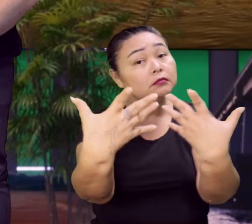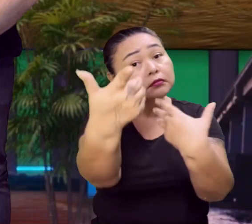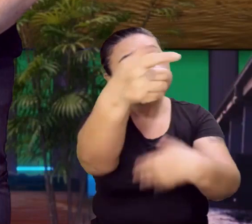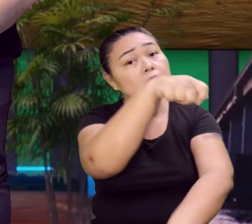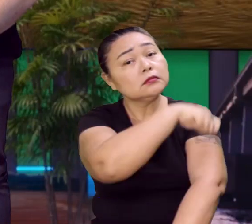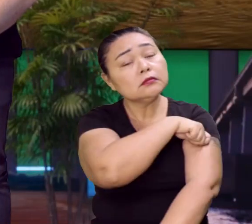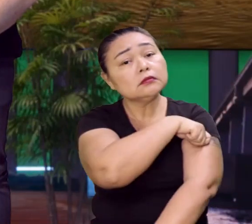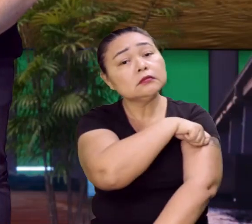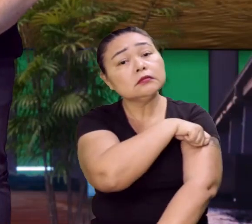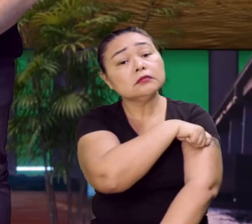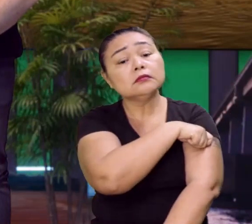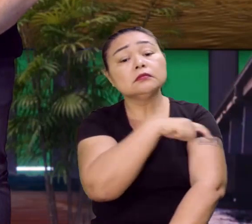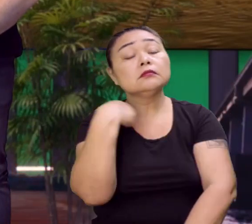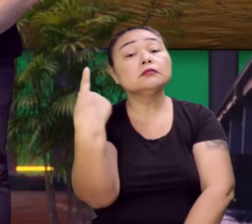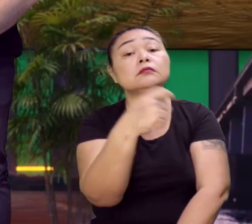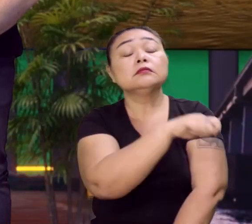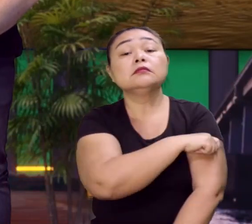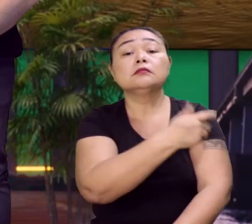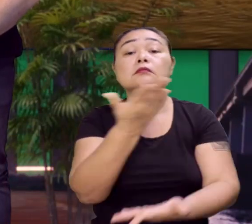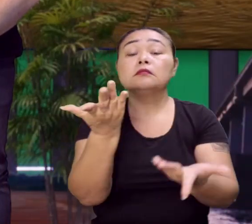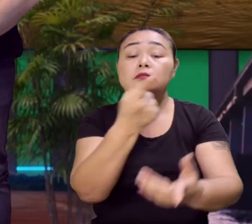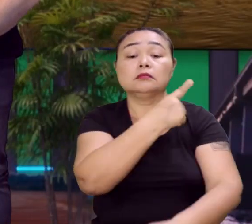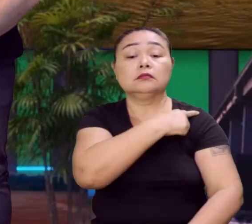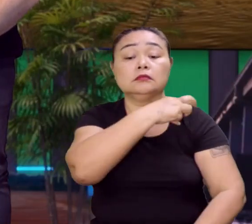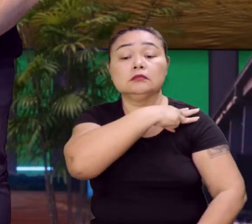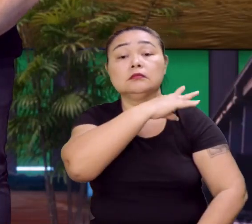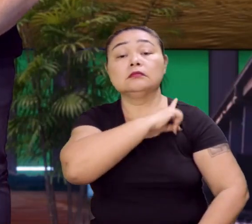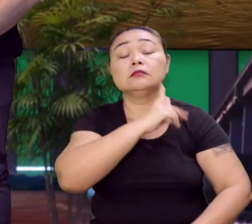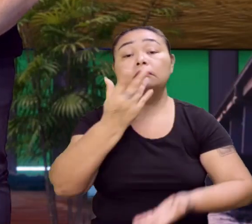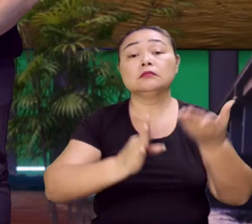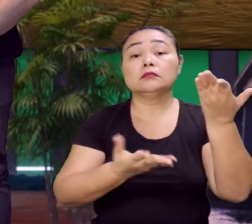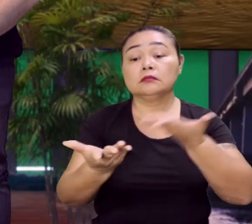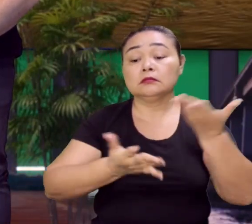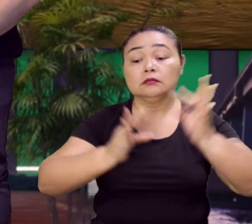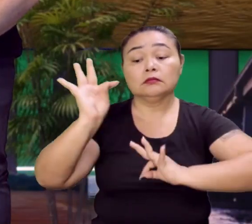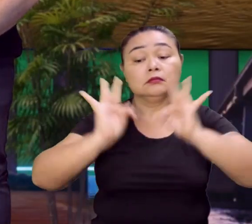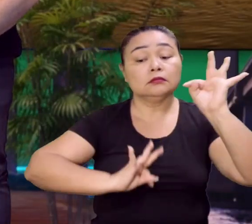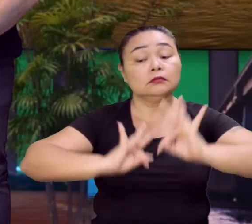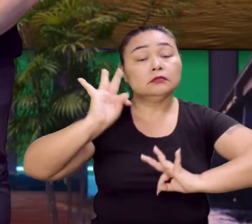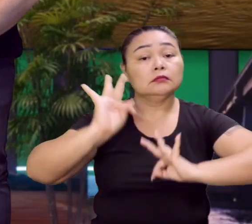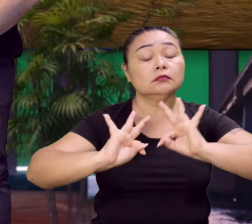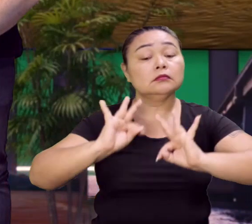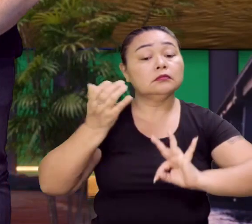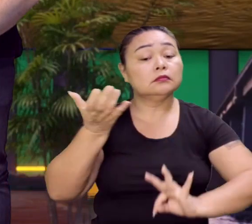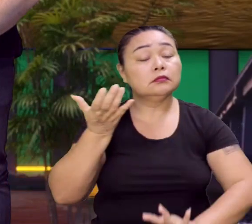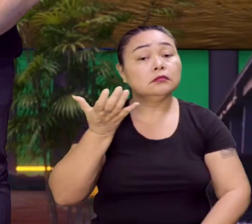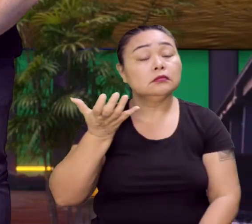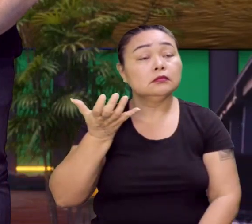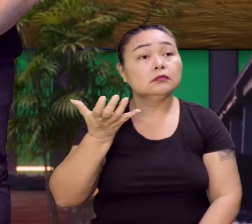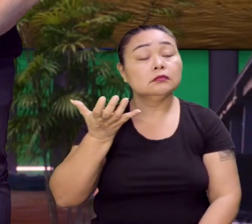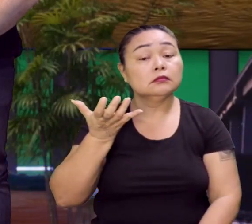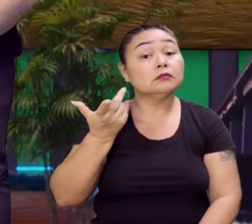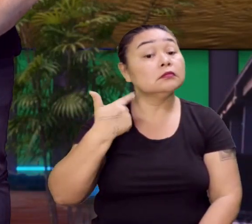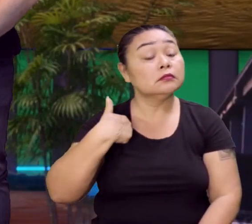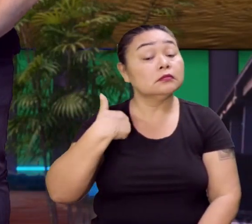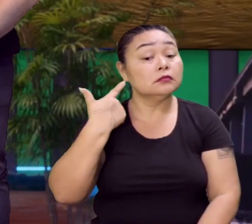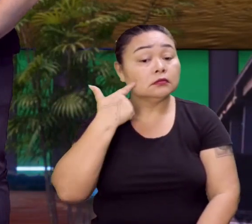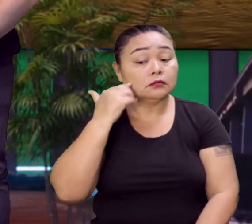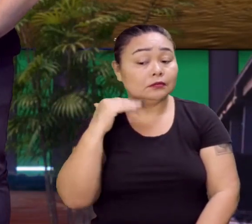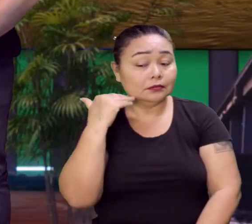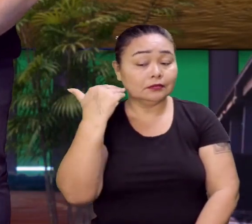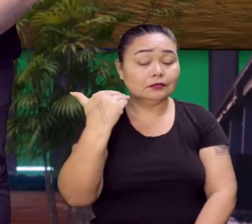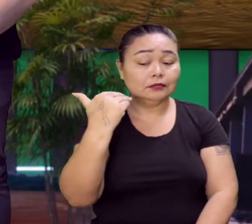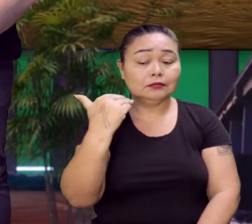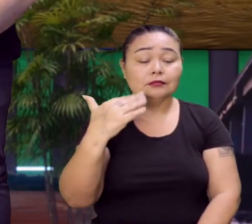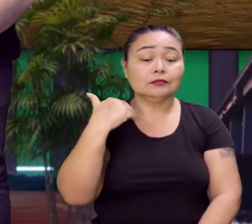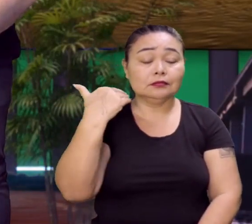aluno, para o nosso aluno do ensino médio da mediação tecnológica, porque a gente quer que ele, né, arrepie, esteja